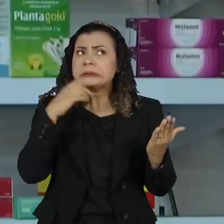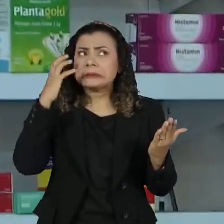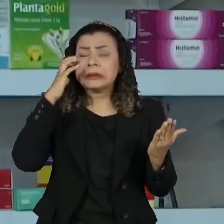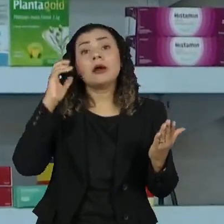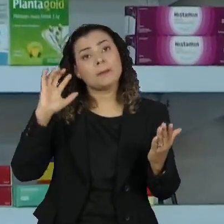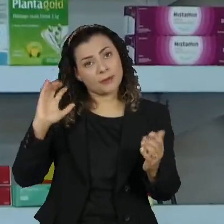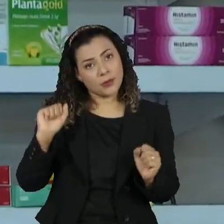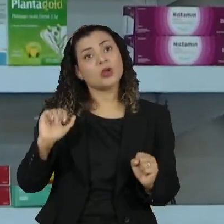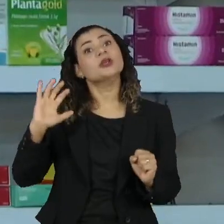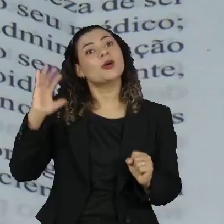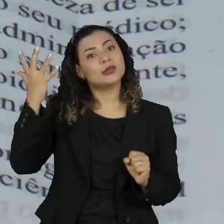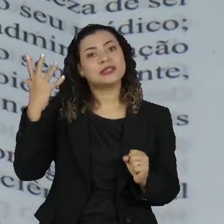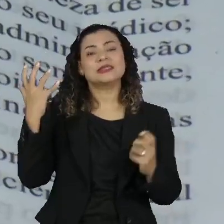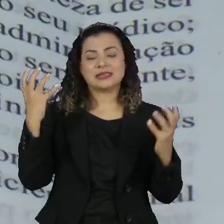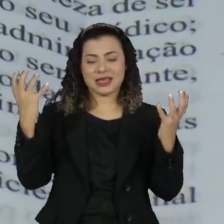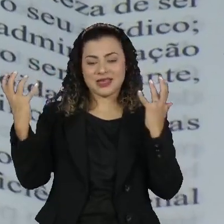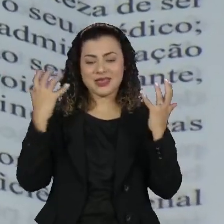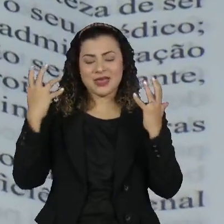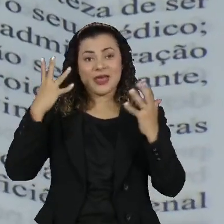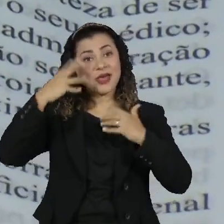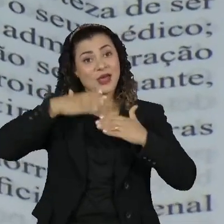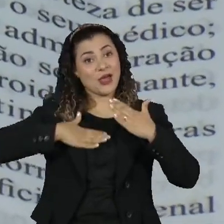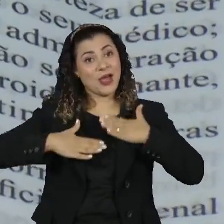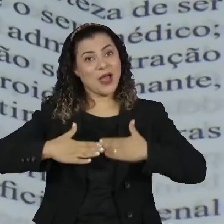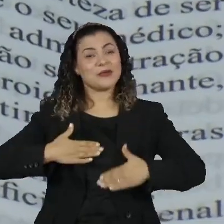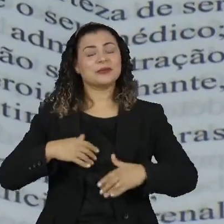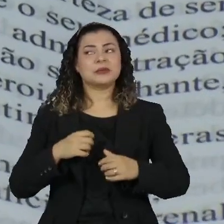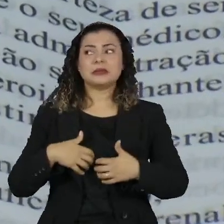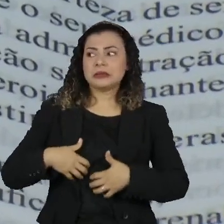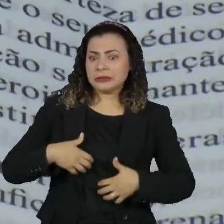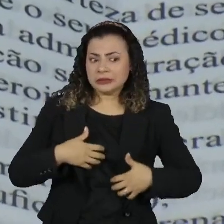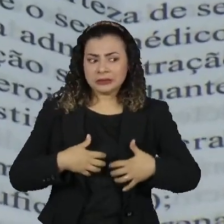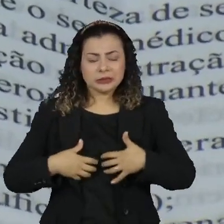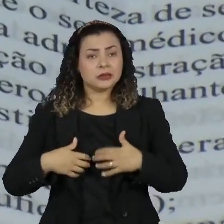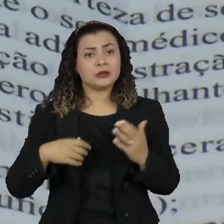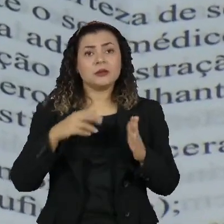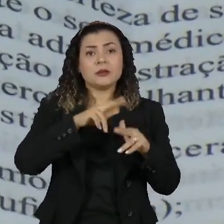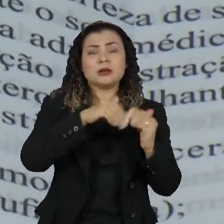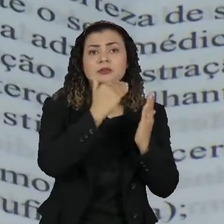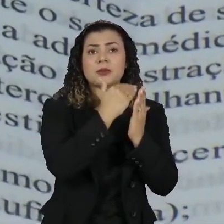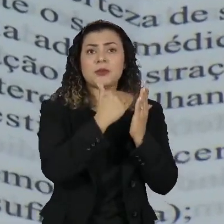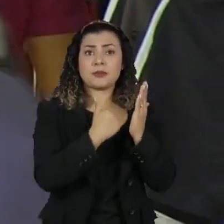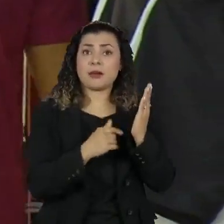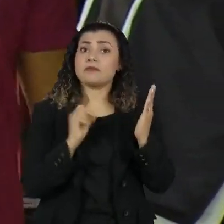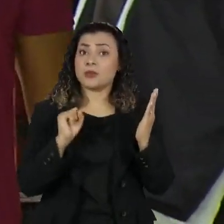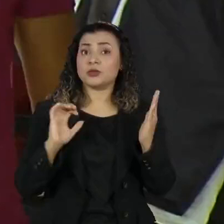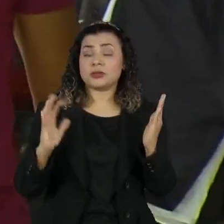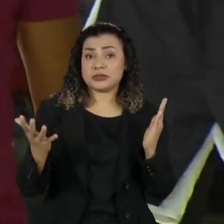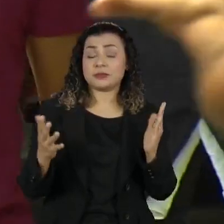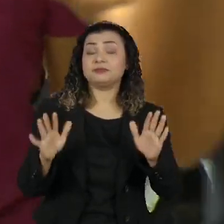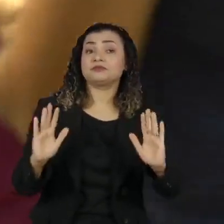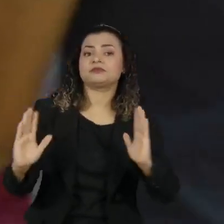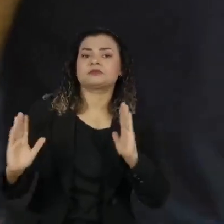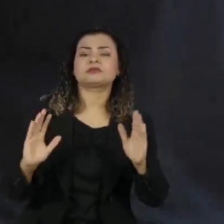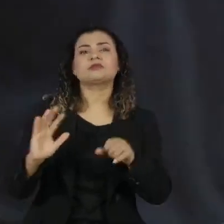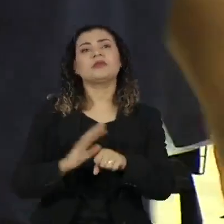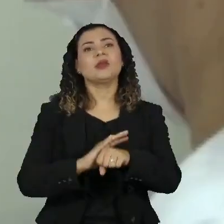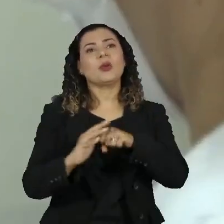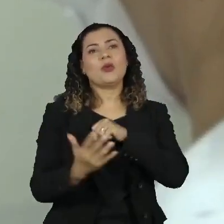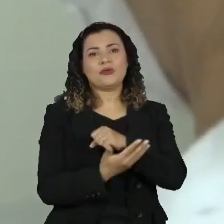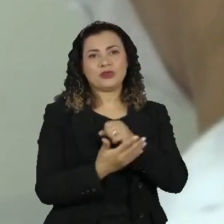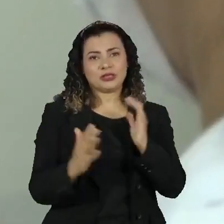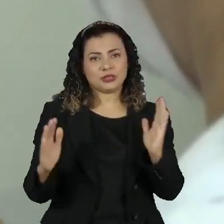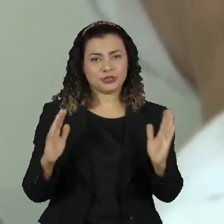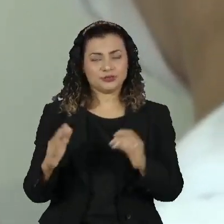apresentar queixas que se sobrepõem a essas manifestações. Durante a pandemia de Covid-19,